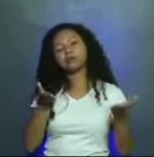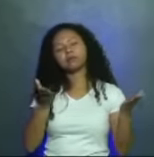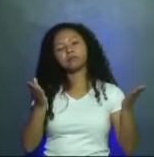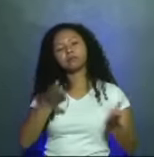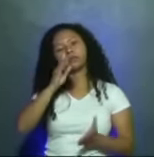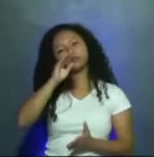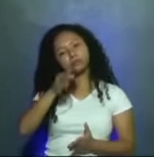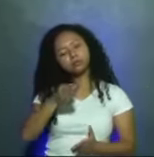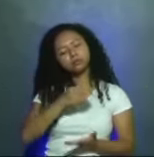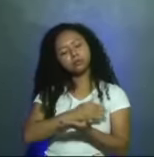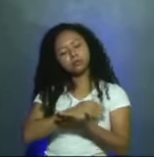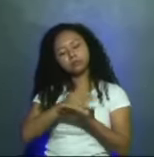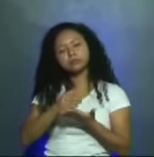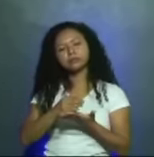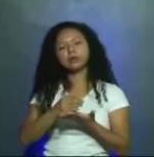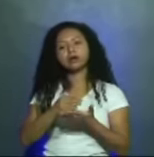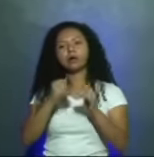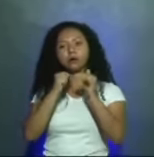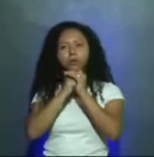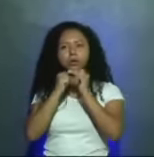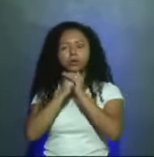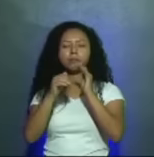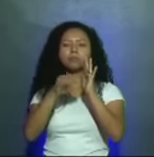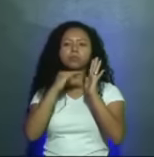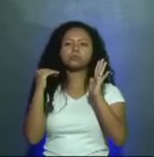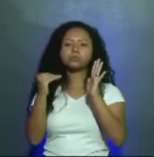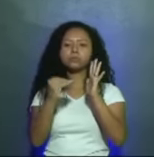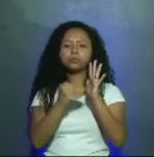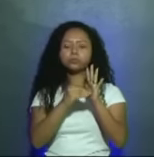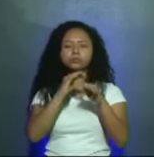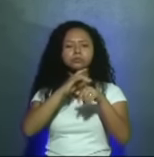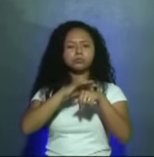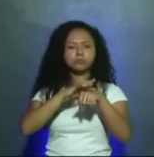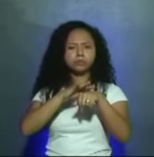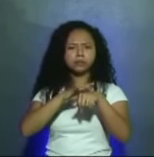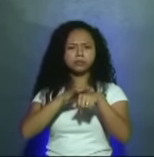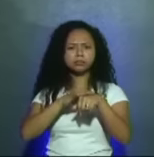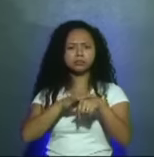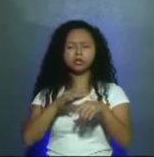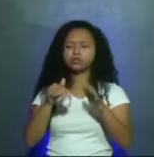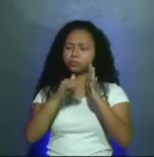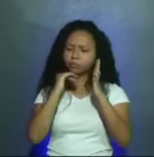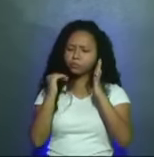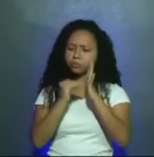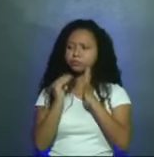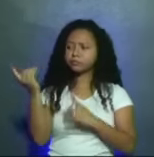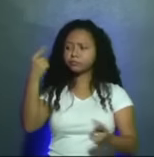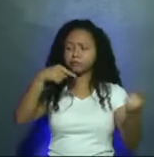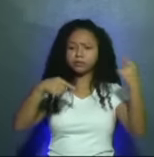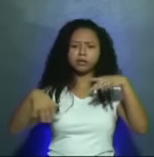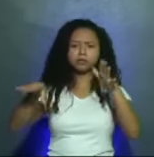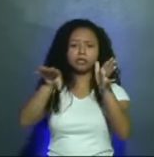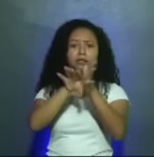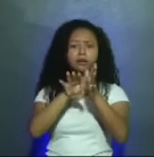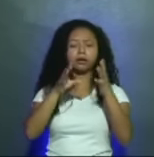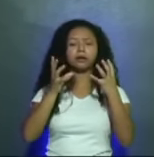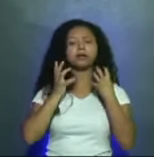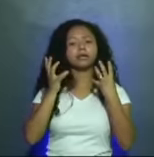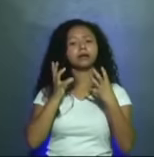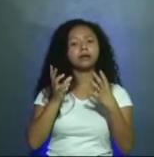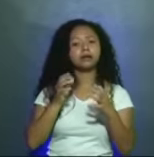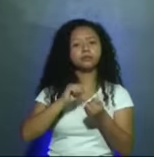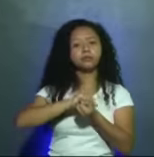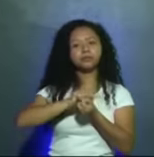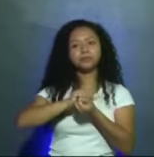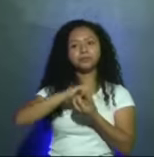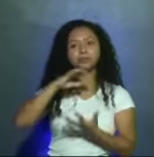a orar por todos que estão doentes, todos que vieram aqui hoje querendo um milagre. Eu sei que a sua fé é o